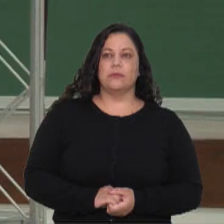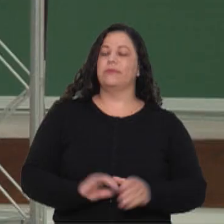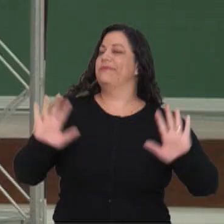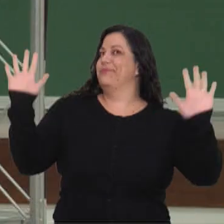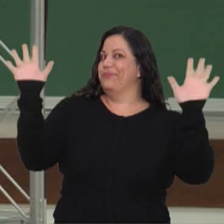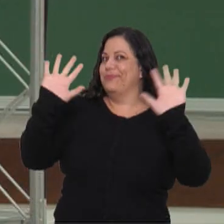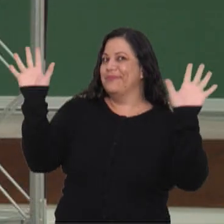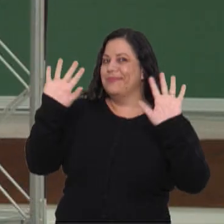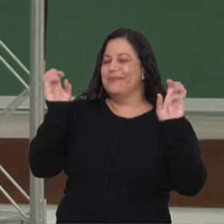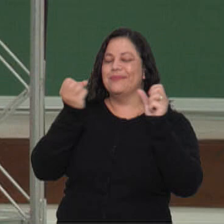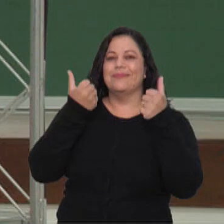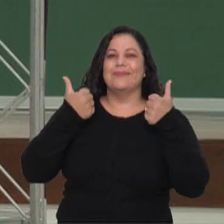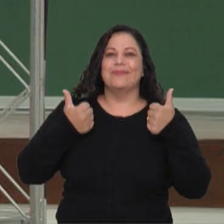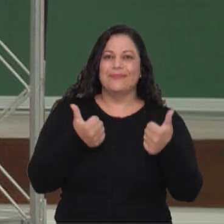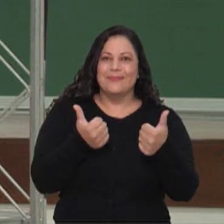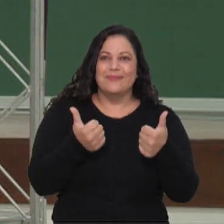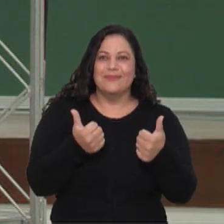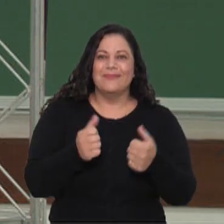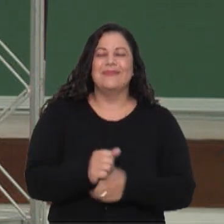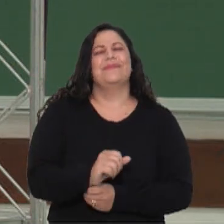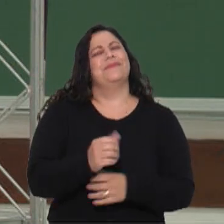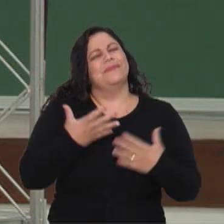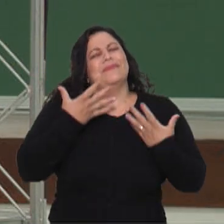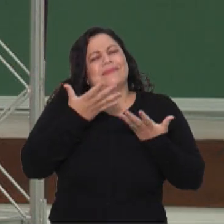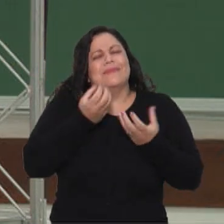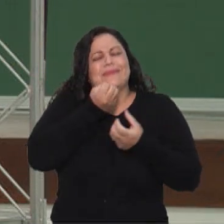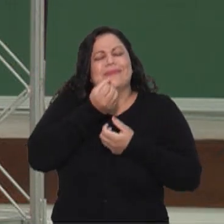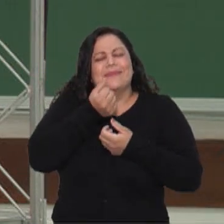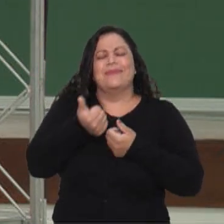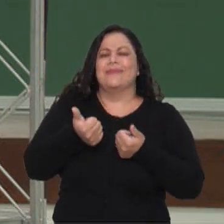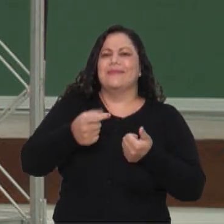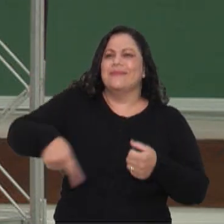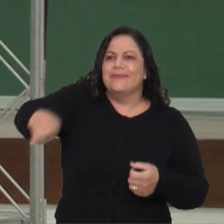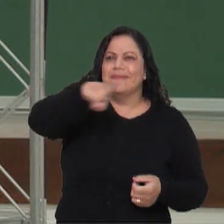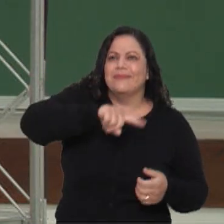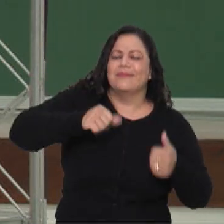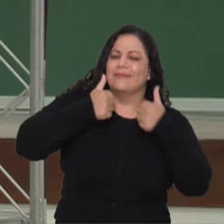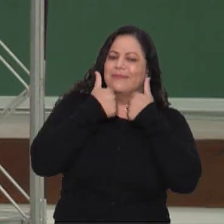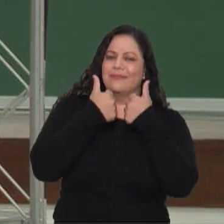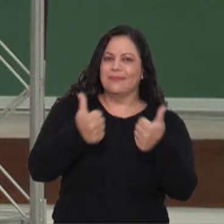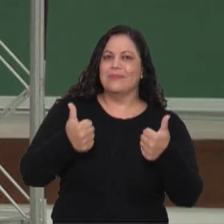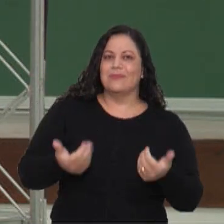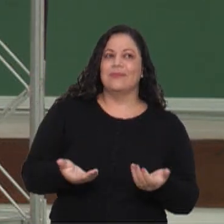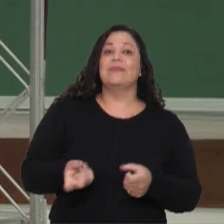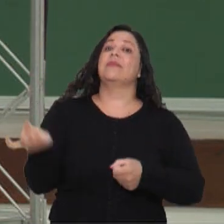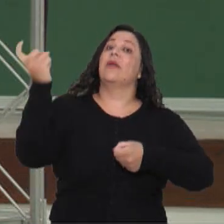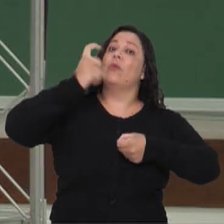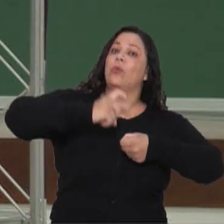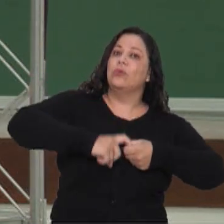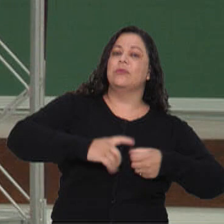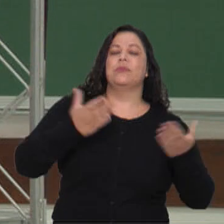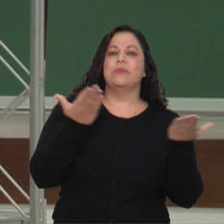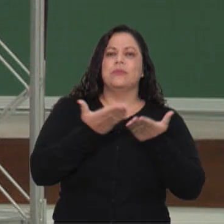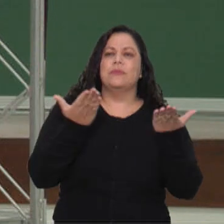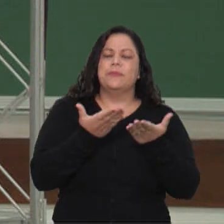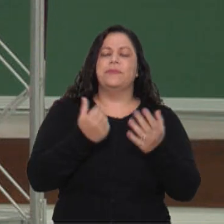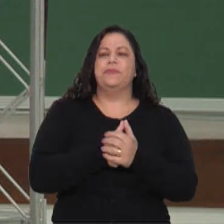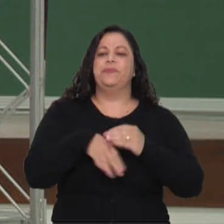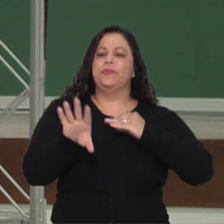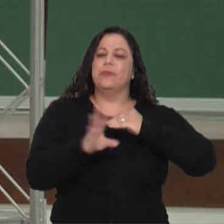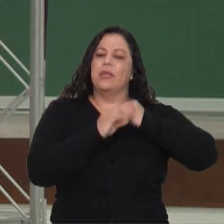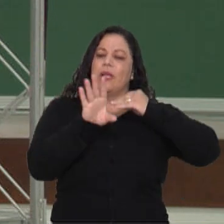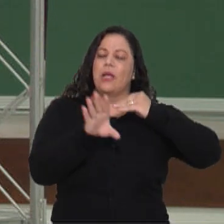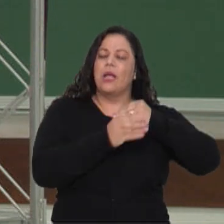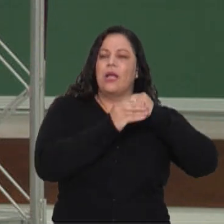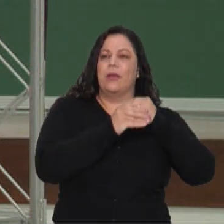Olá pessoal, tudo bem? Espero que estejam bem. Então pessoal, retornamos agora para fazer a última retomada de conteúdos